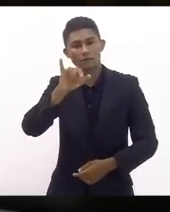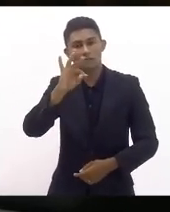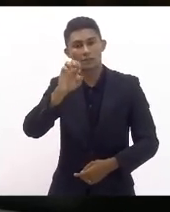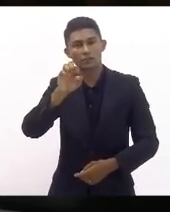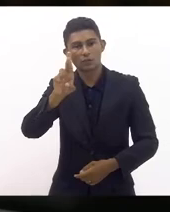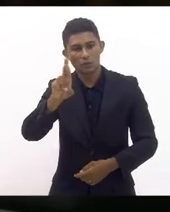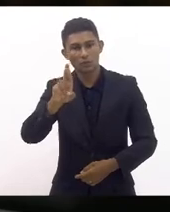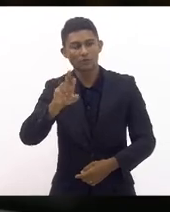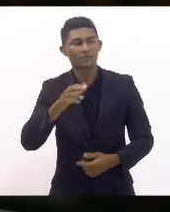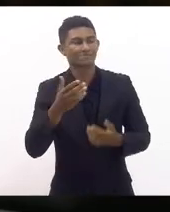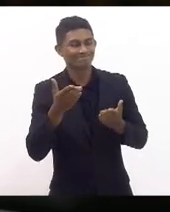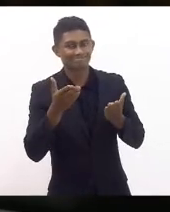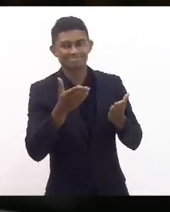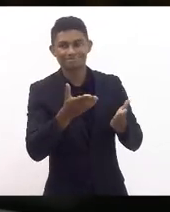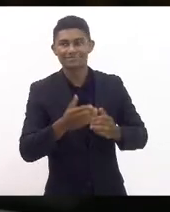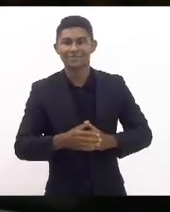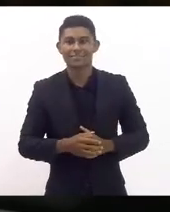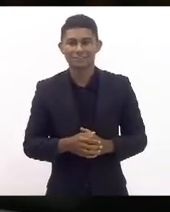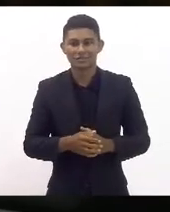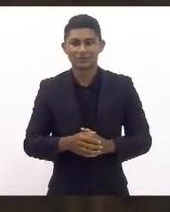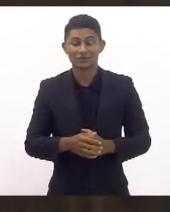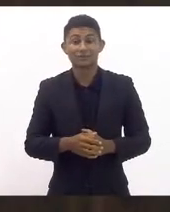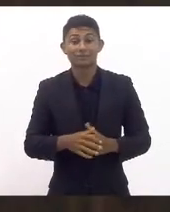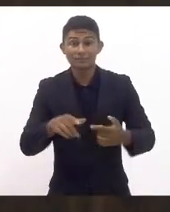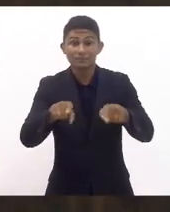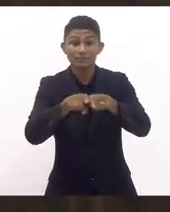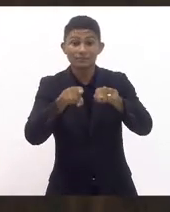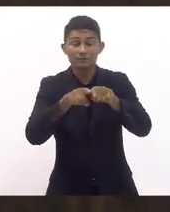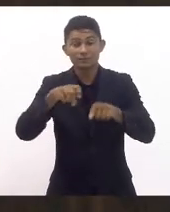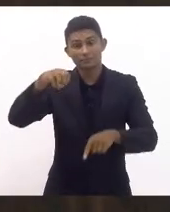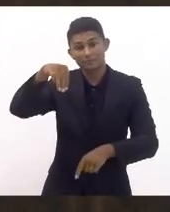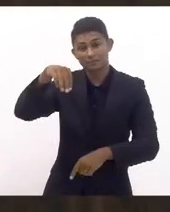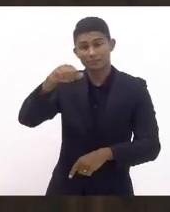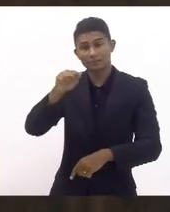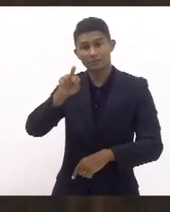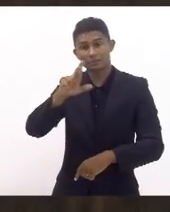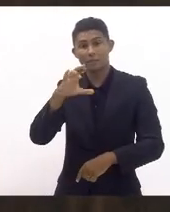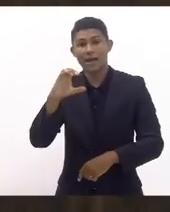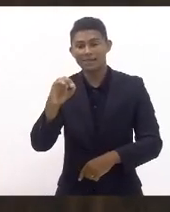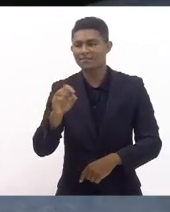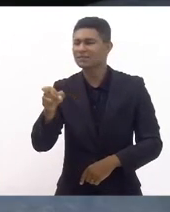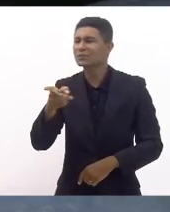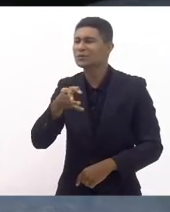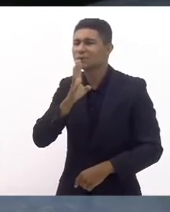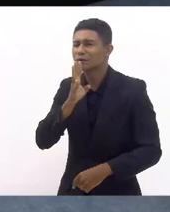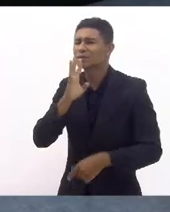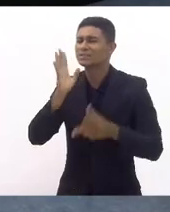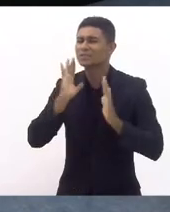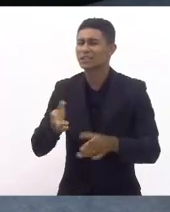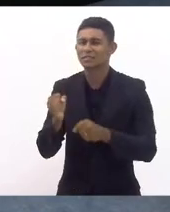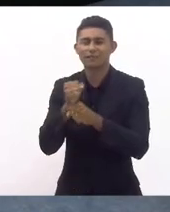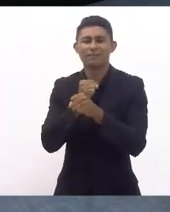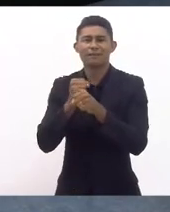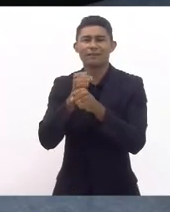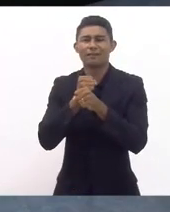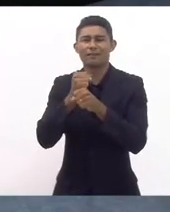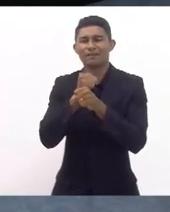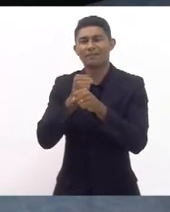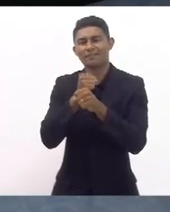Janeiro. Então, a gente sempre... Hã? Márcio também, Marcinho, pô, que eu conheço de longa data. Estava até... A gente